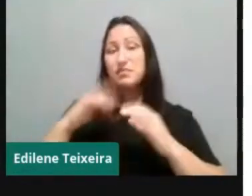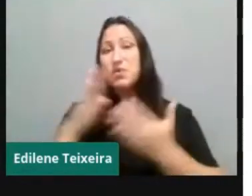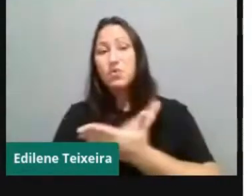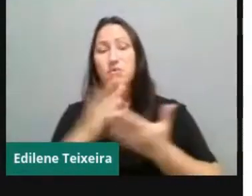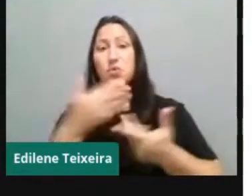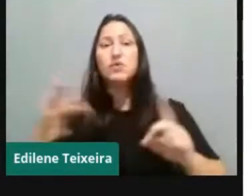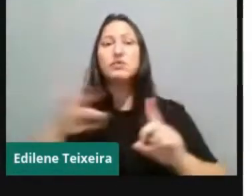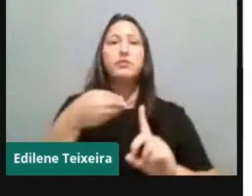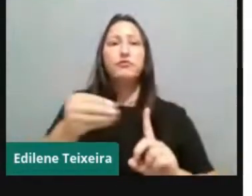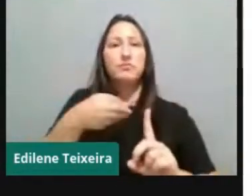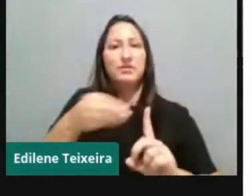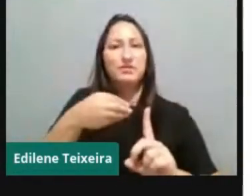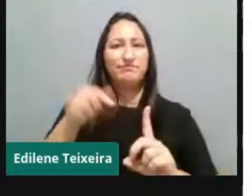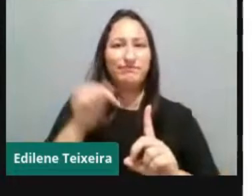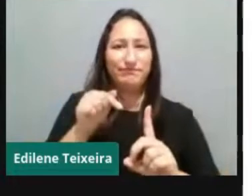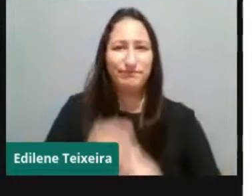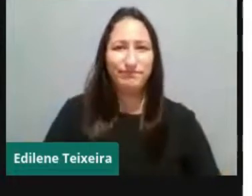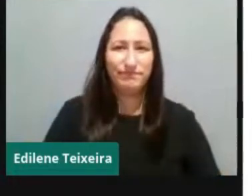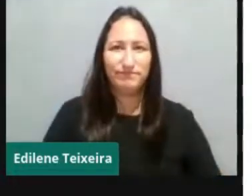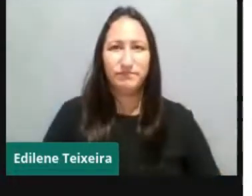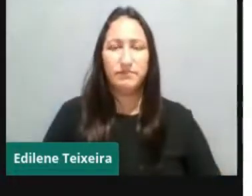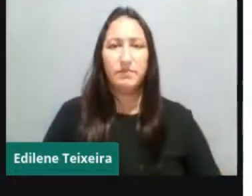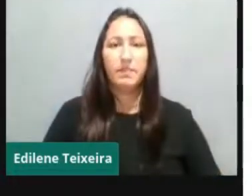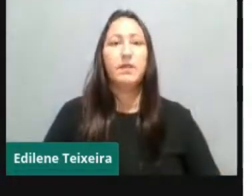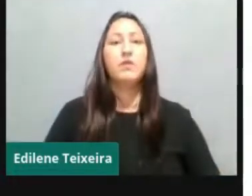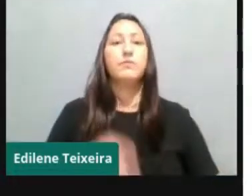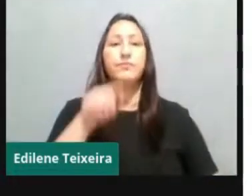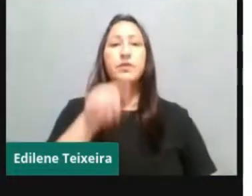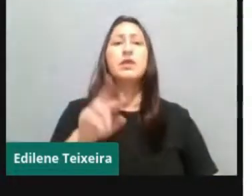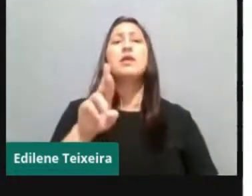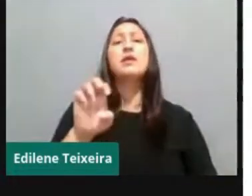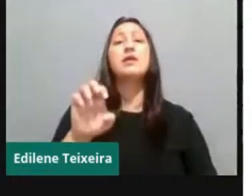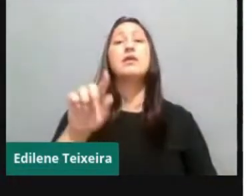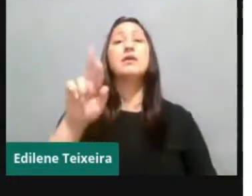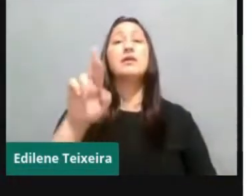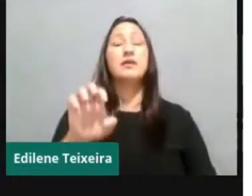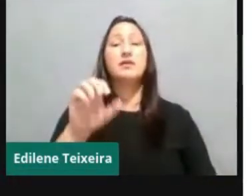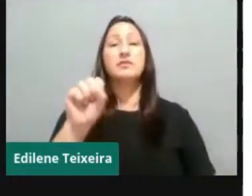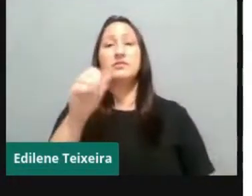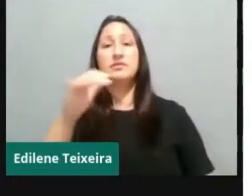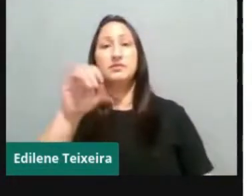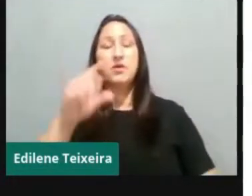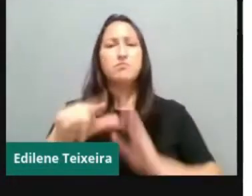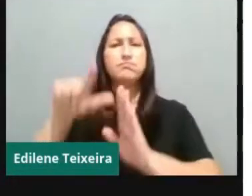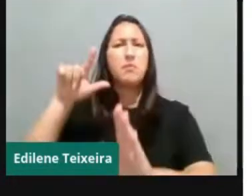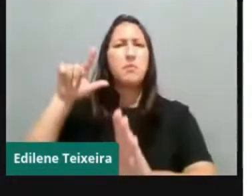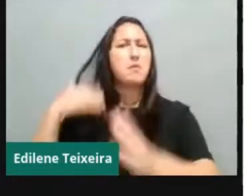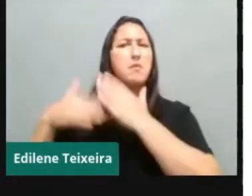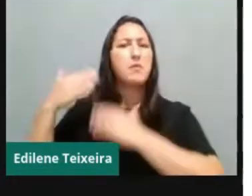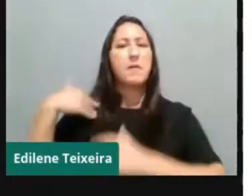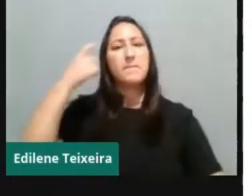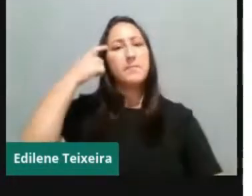usando o critério de regressão, né, buscando biomarcadores e pensando numa análise dimensional dos transtornos